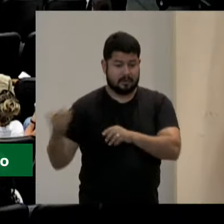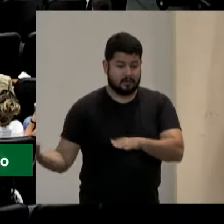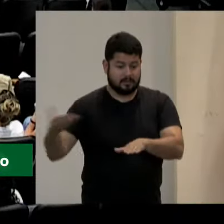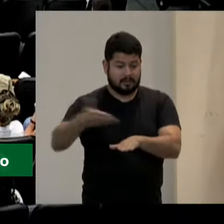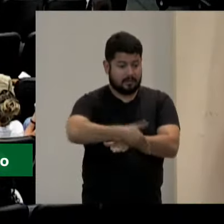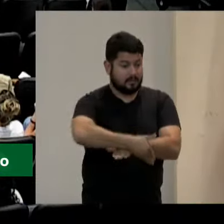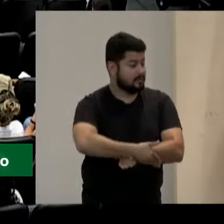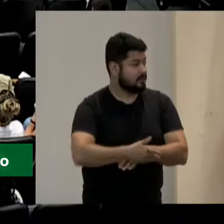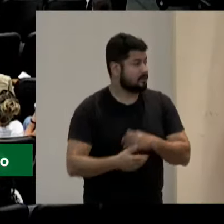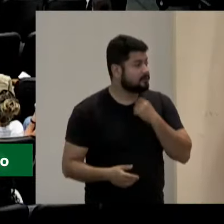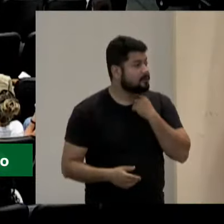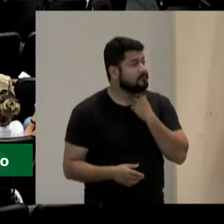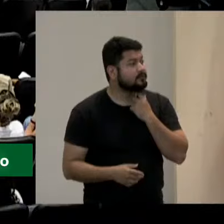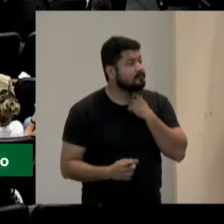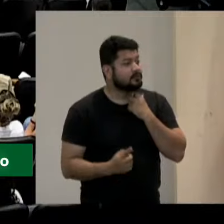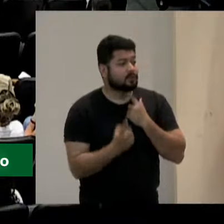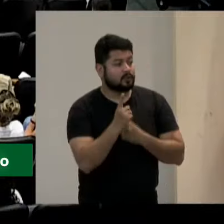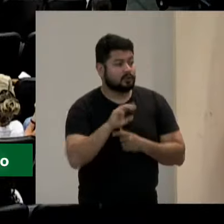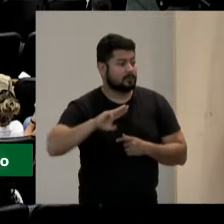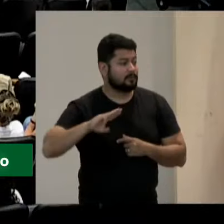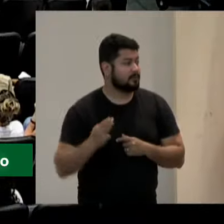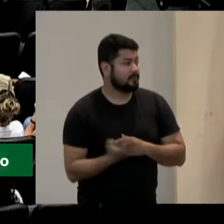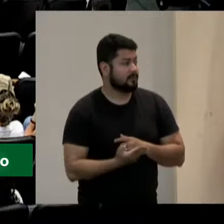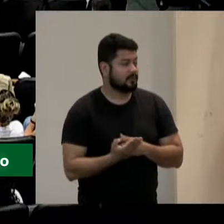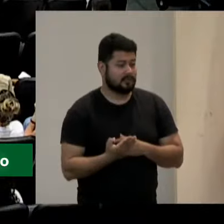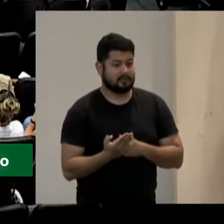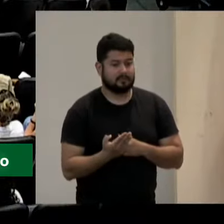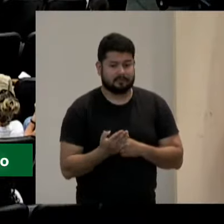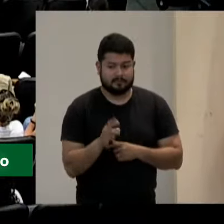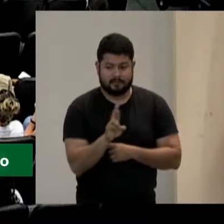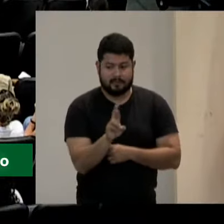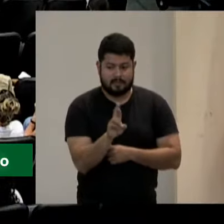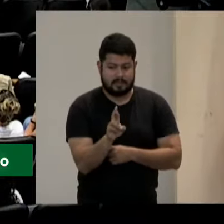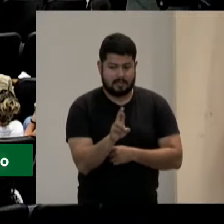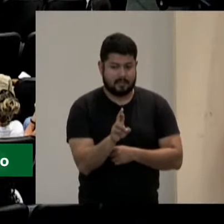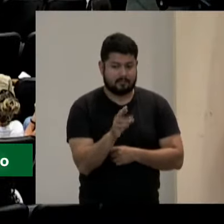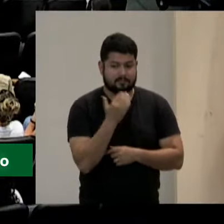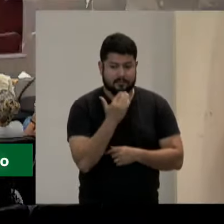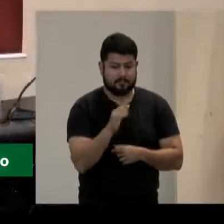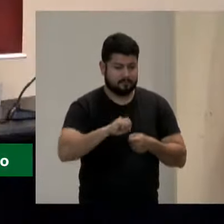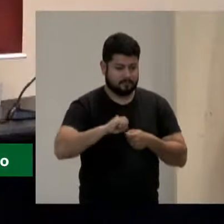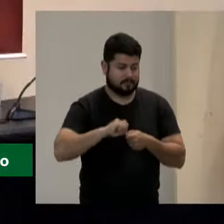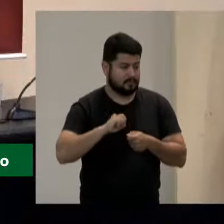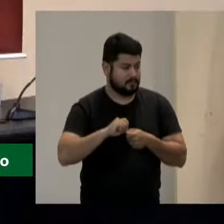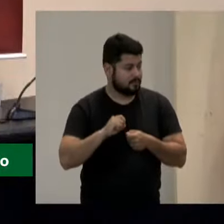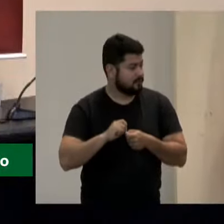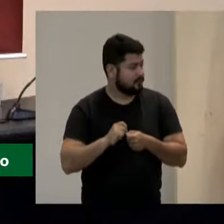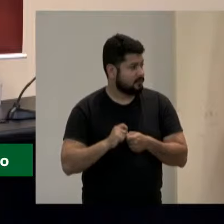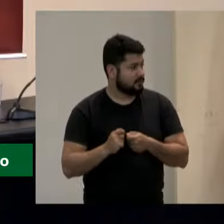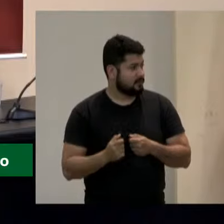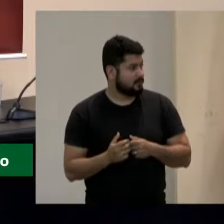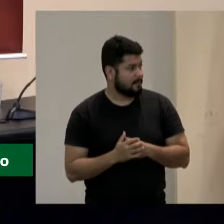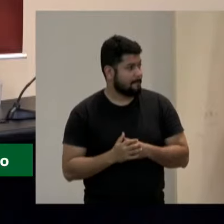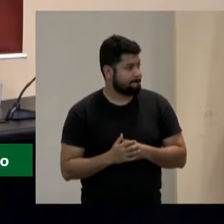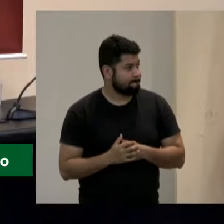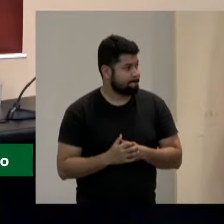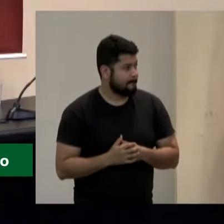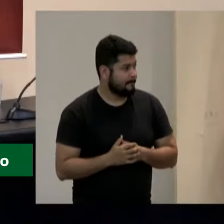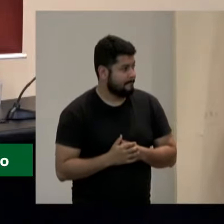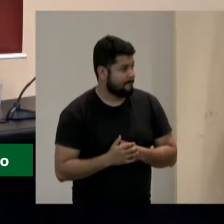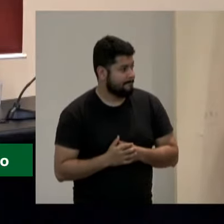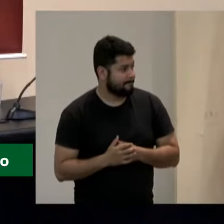50%. Era R$1 milhão, uma empresa lá de Monsfrados, minha amiga, que me deu uma bolsa de estudo, falou assim, Tião, eu pago os outros